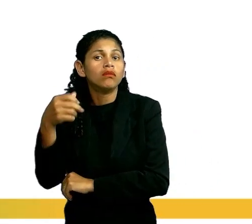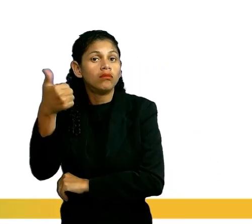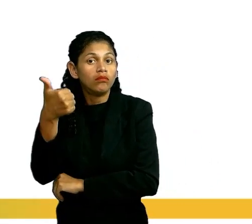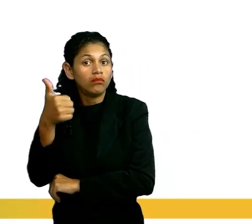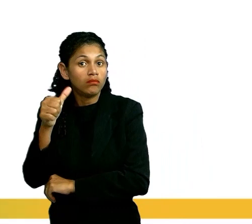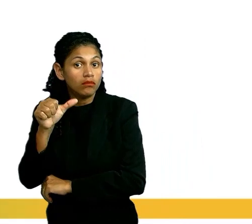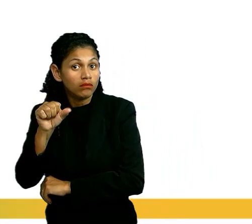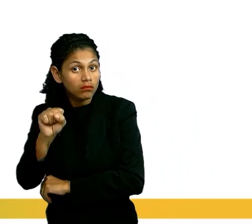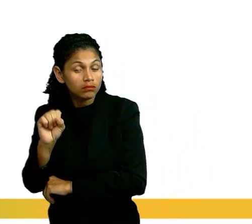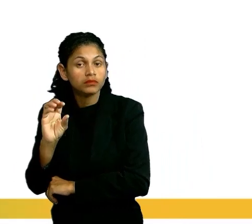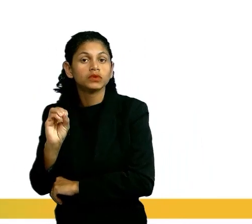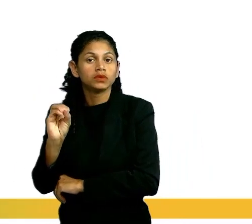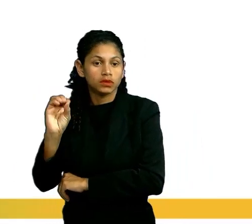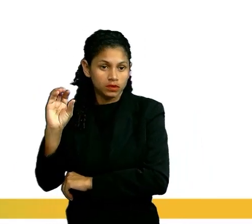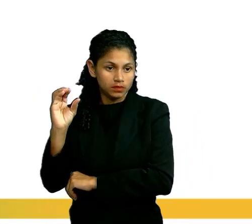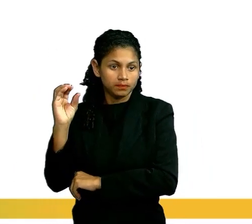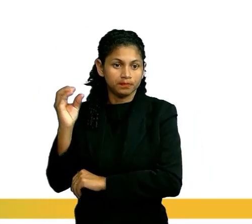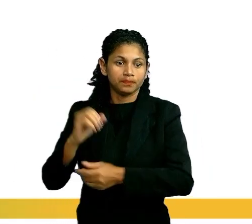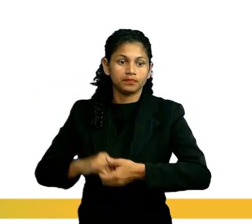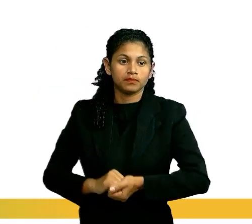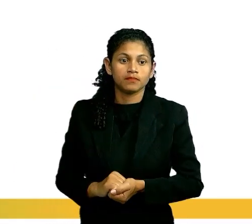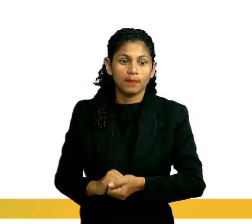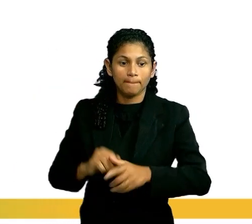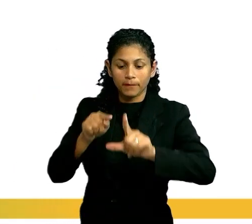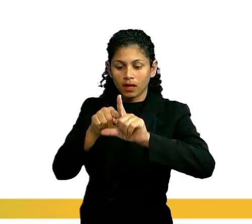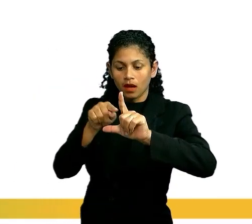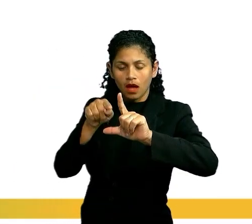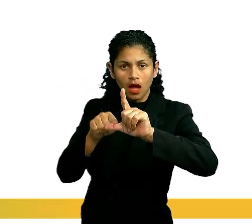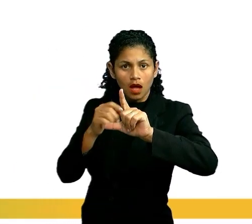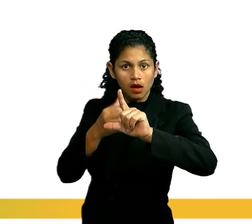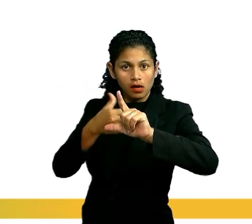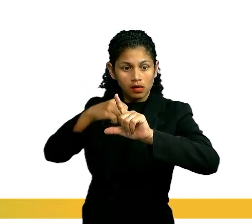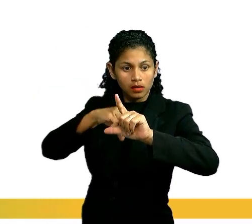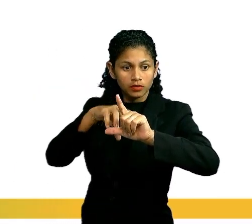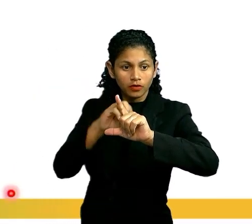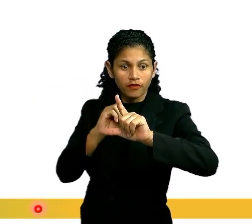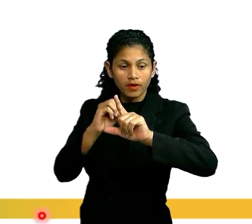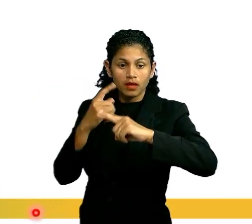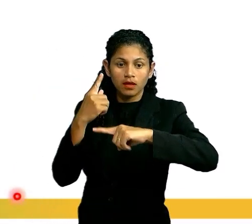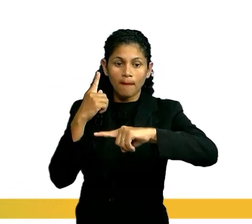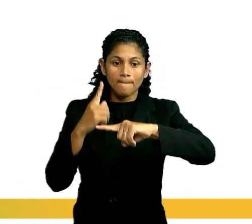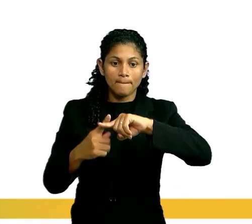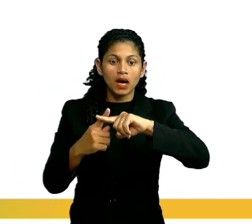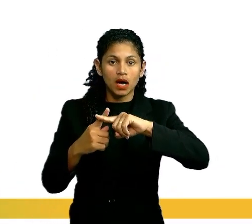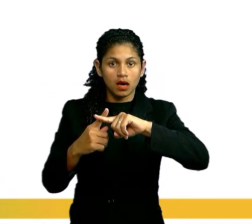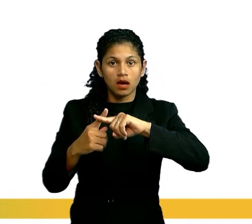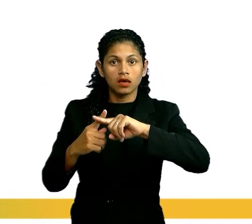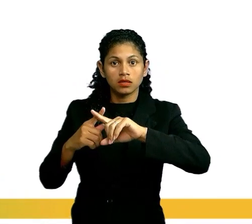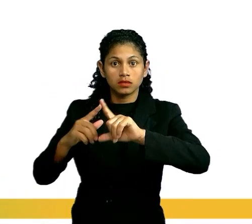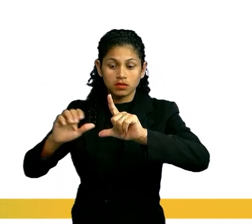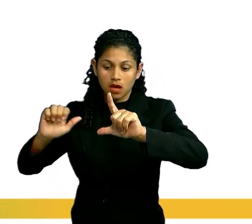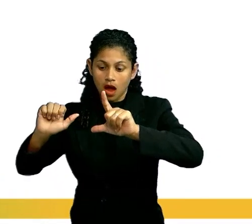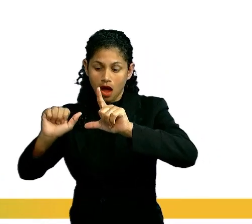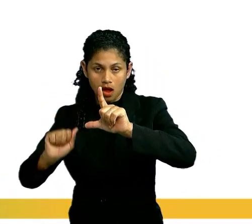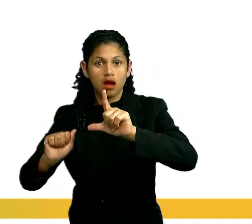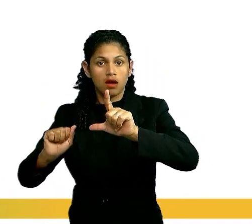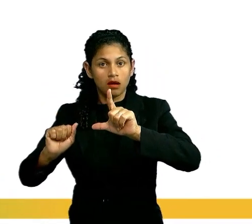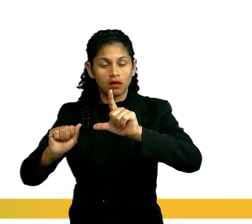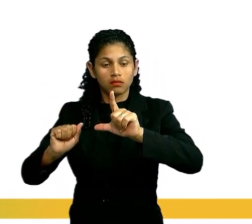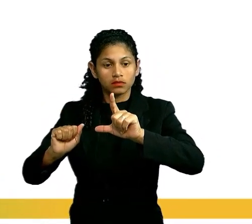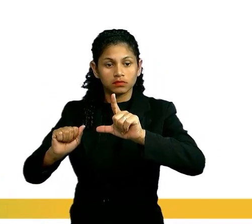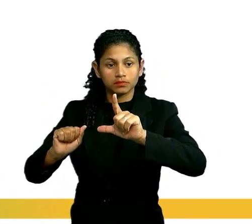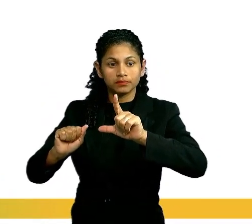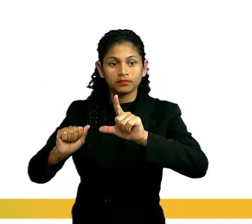tem 90. Se eu pegar o ângulo beta mais o ângulo alfa, ó, mais o ângulo alfa aqui,